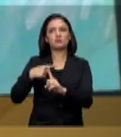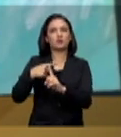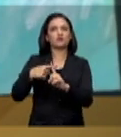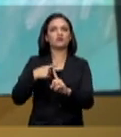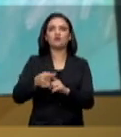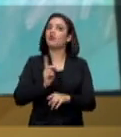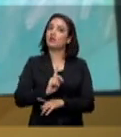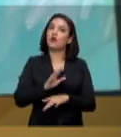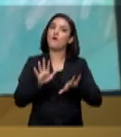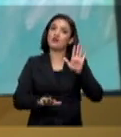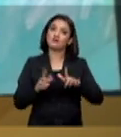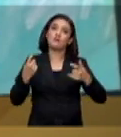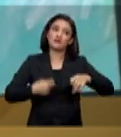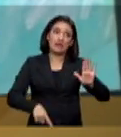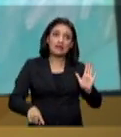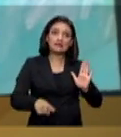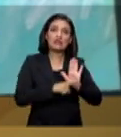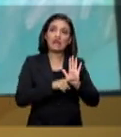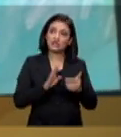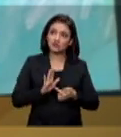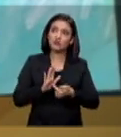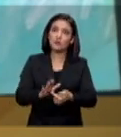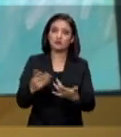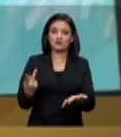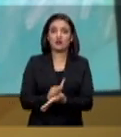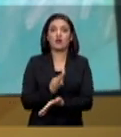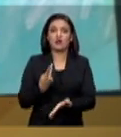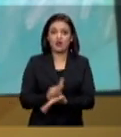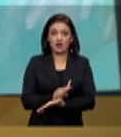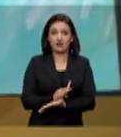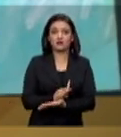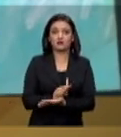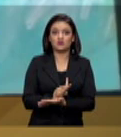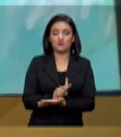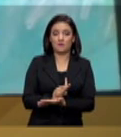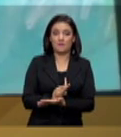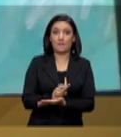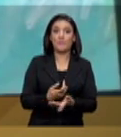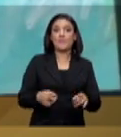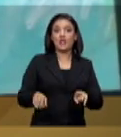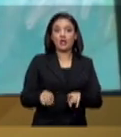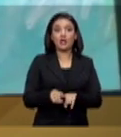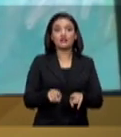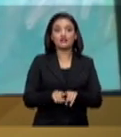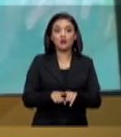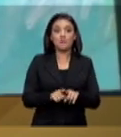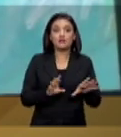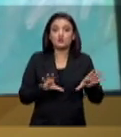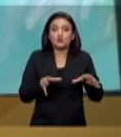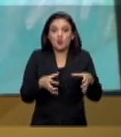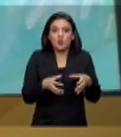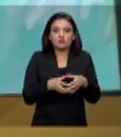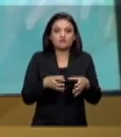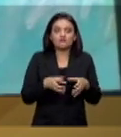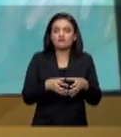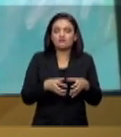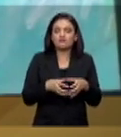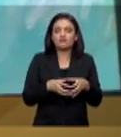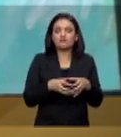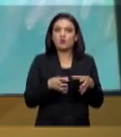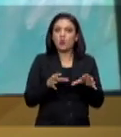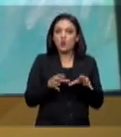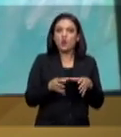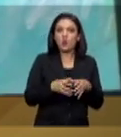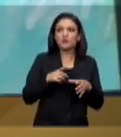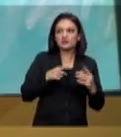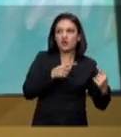firme daqueles que estão, não no poder, exercendo o papel de oposição. Como Canotilho bem lembra em sua obra clássica do